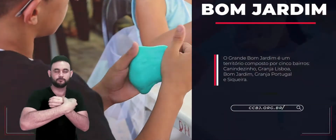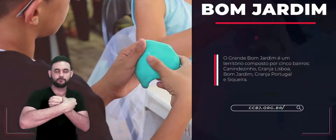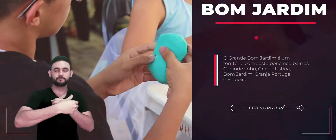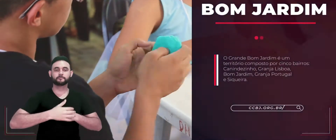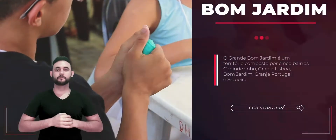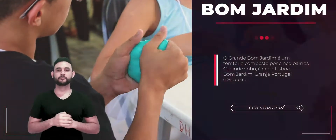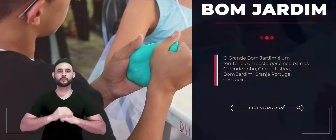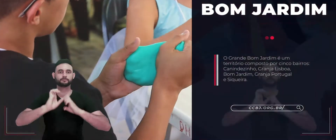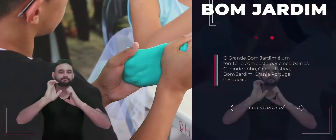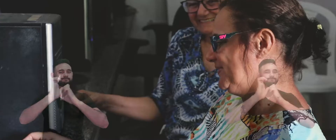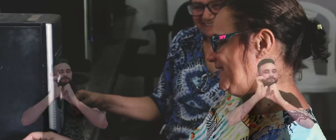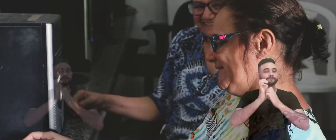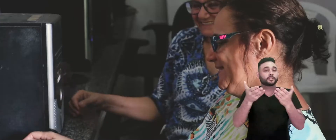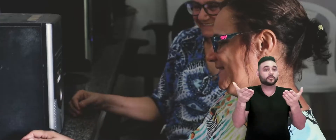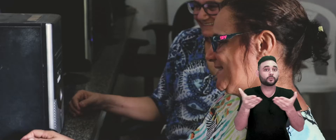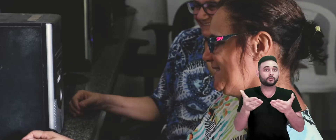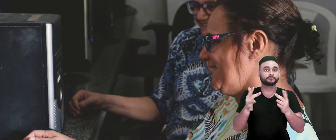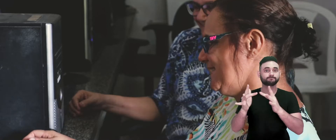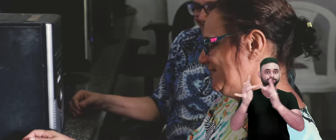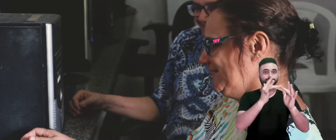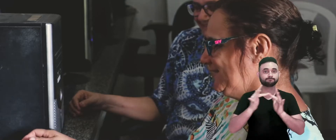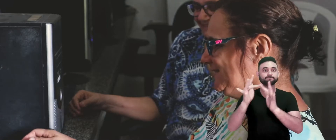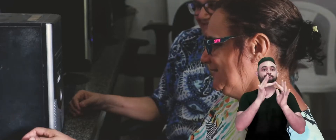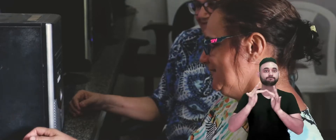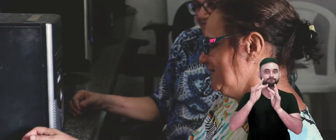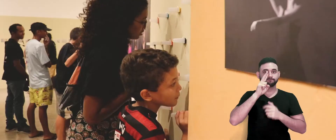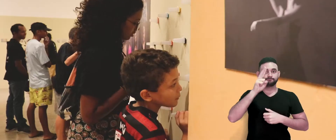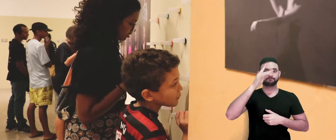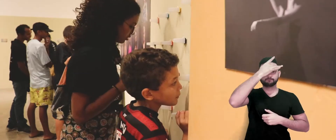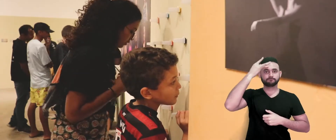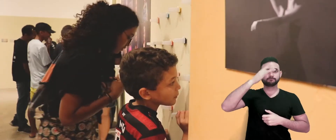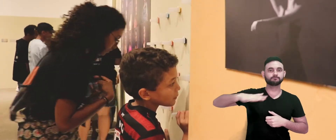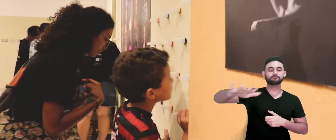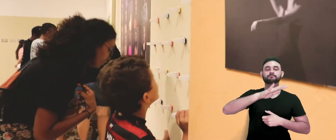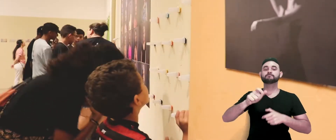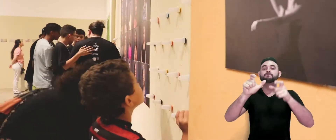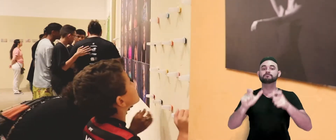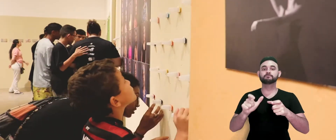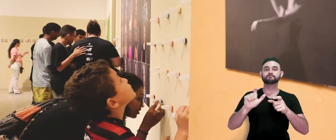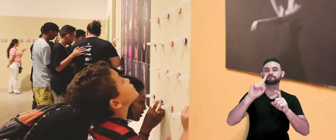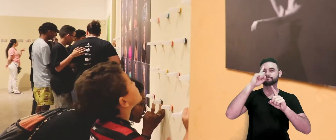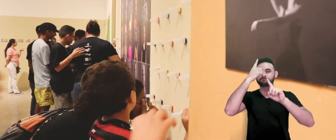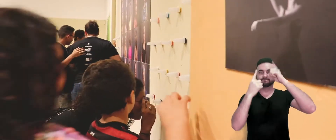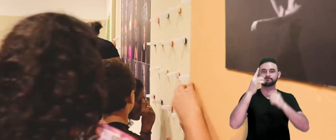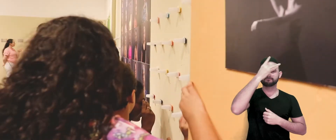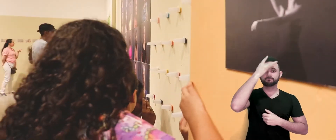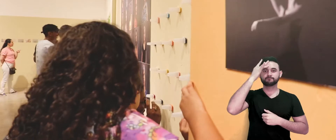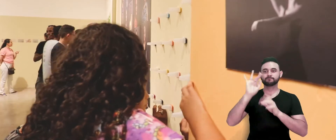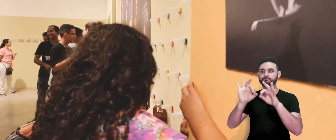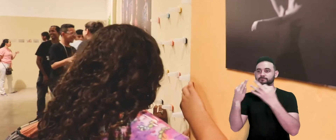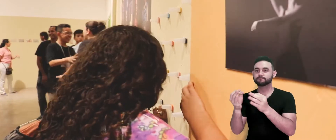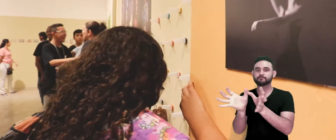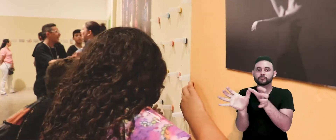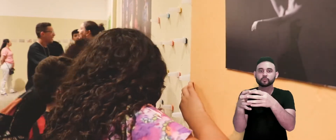Siqueira, o CCBJ mantém um diálogo intenso com a população do bairro, despertando vínculos afetivos com muitas gerações e